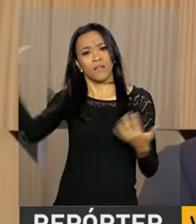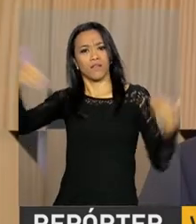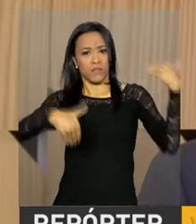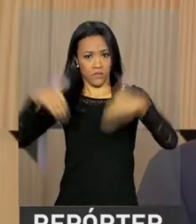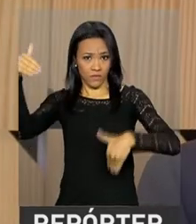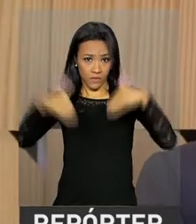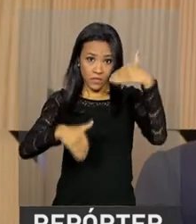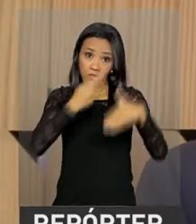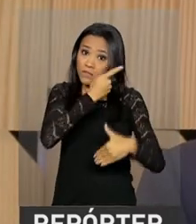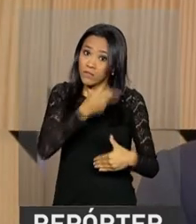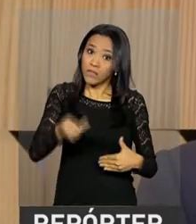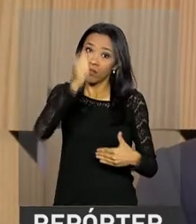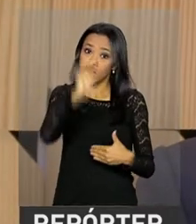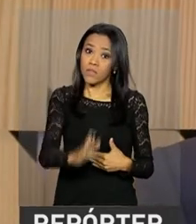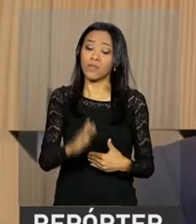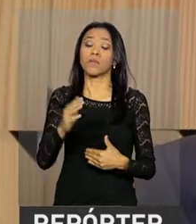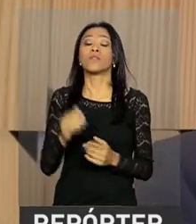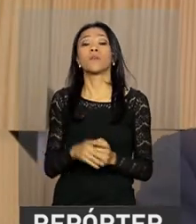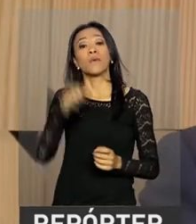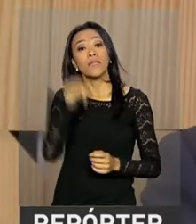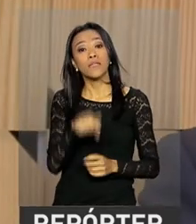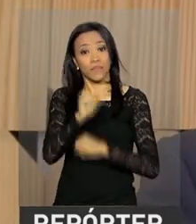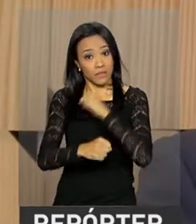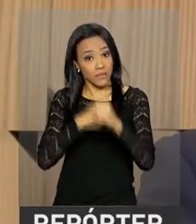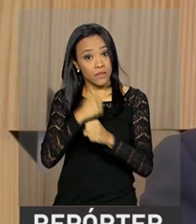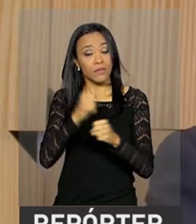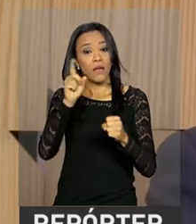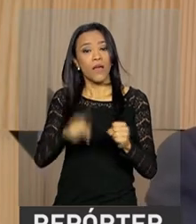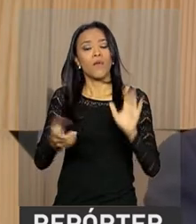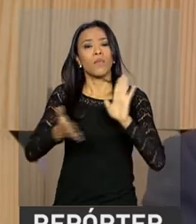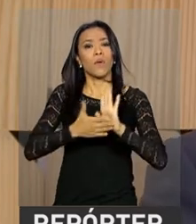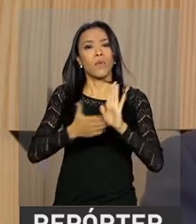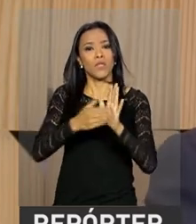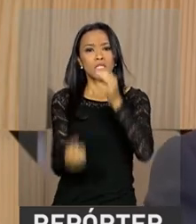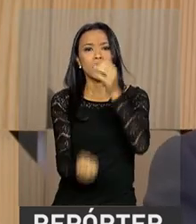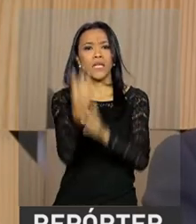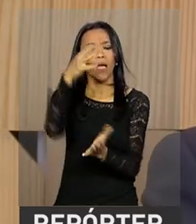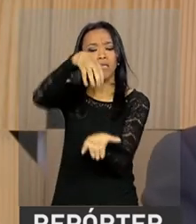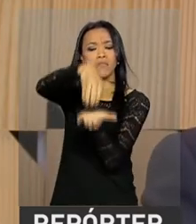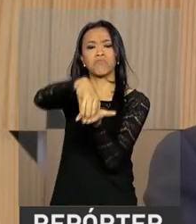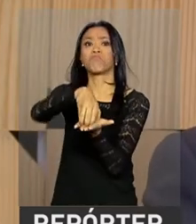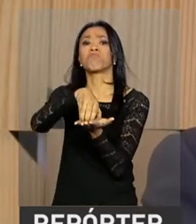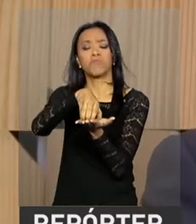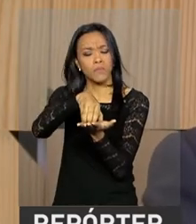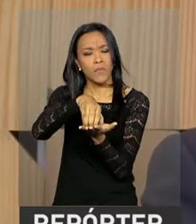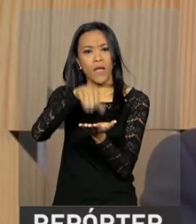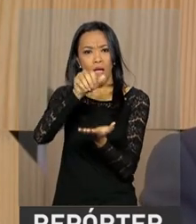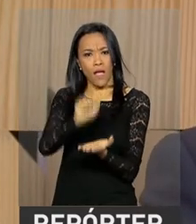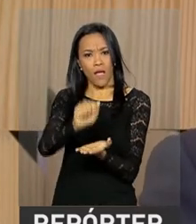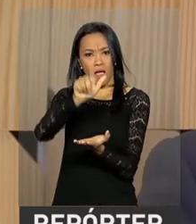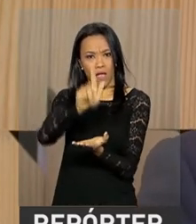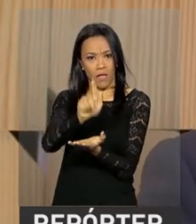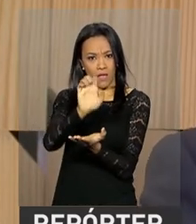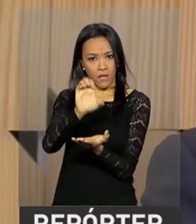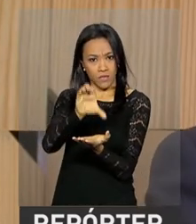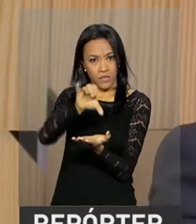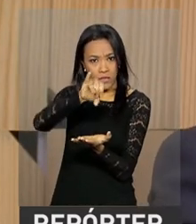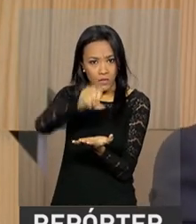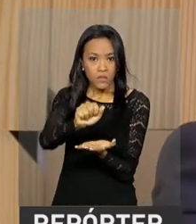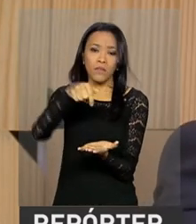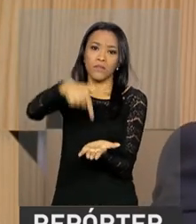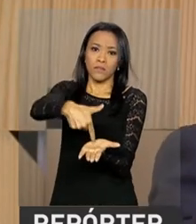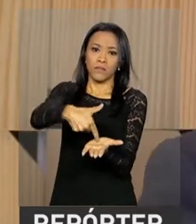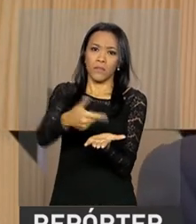embratur que completa 50 anos neste ano ela propõe ser uma agência moderna capaz de investir e